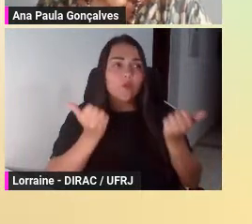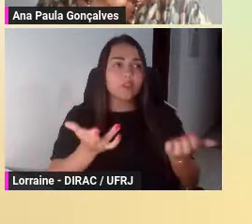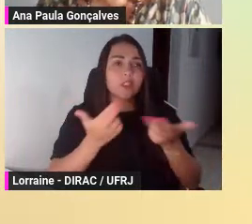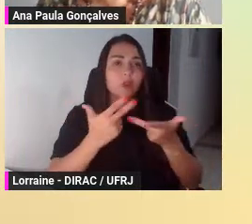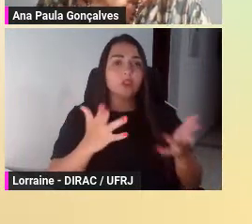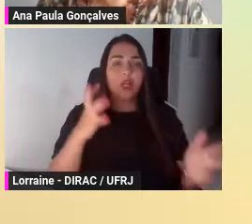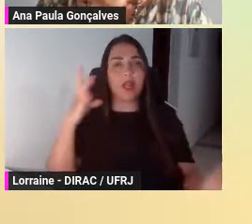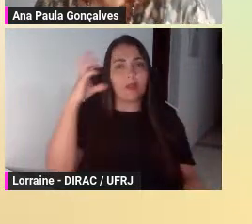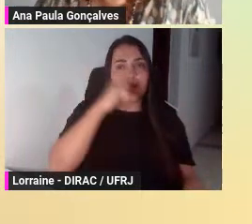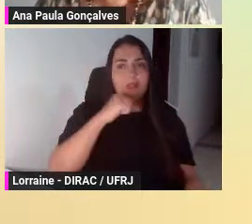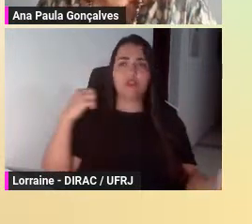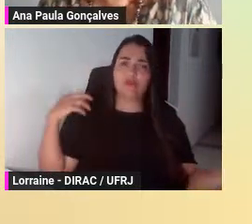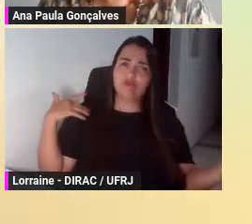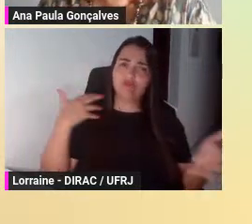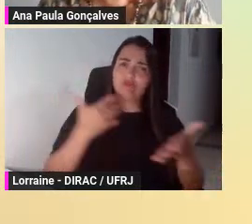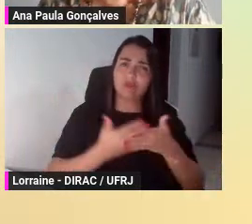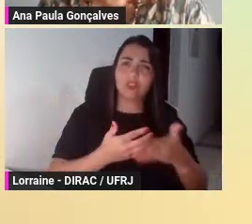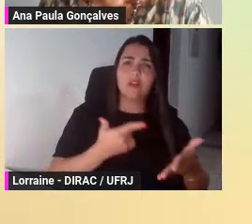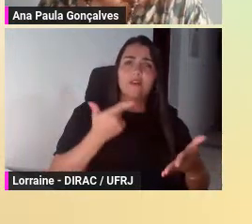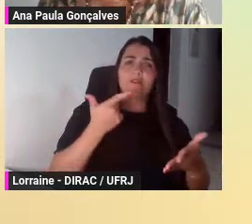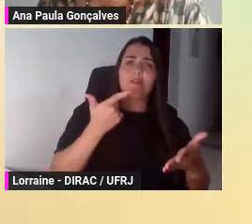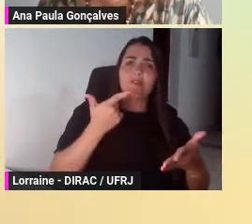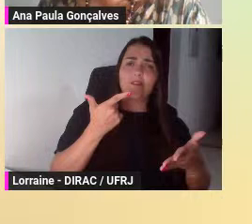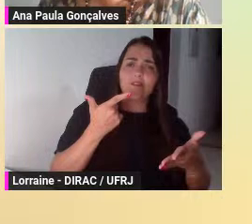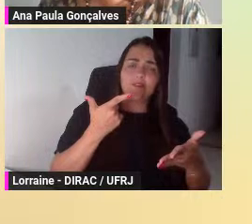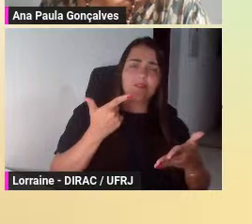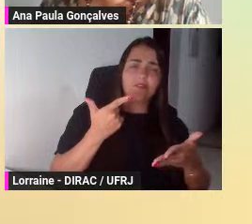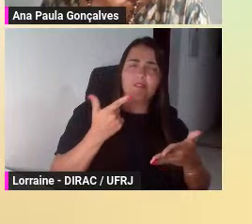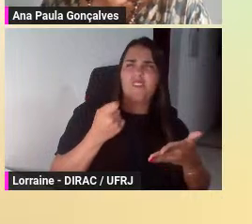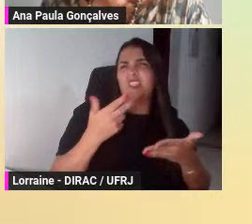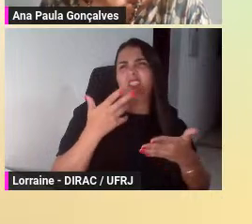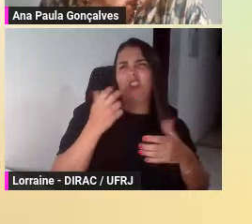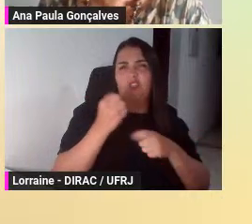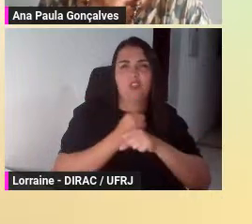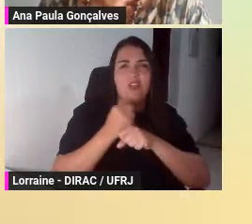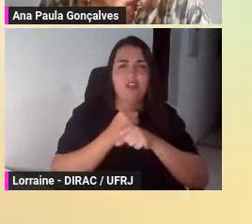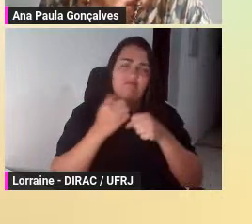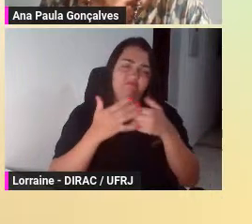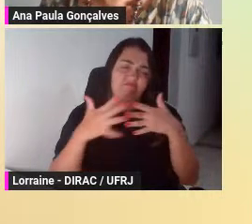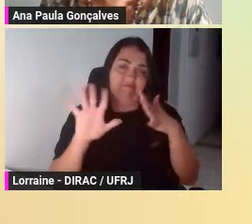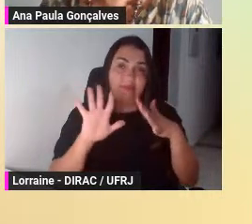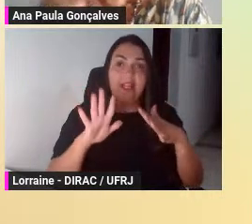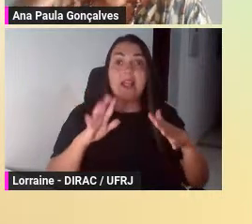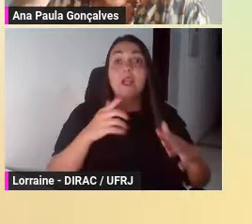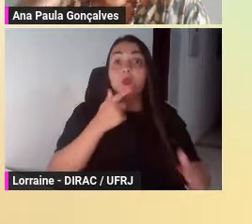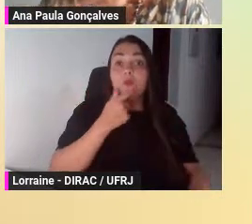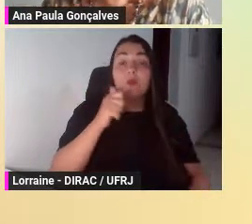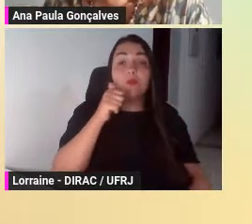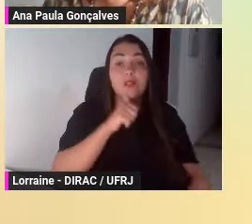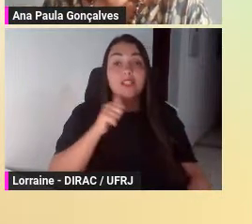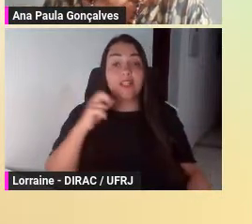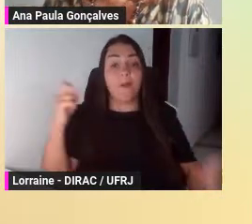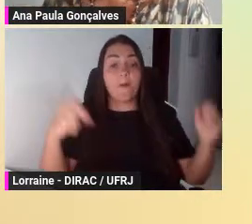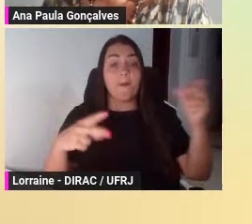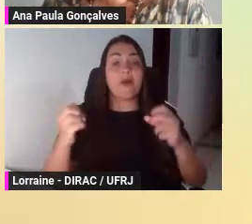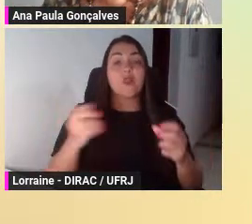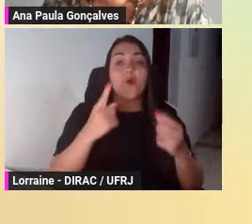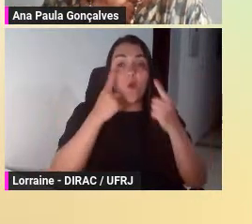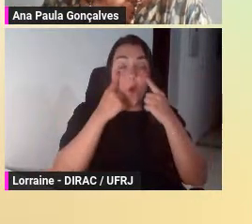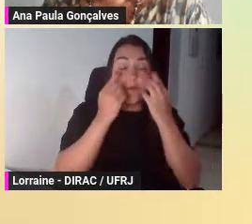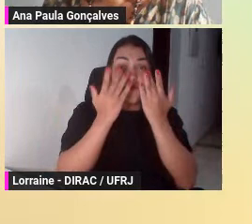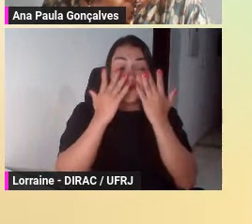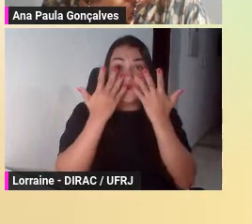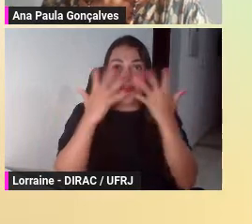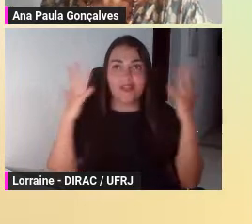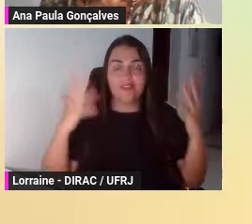longo desses 20 e poucos aninhos de sala de aula com esses meninos e meninas que estão chegando agora com o olhinho cheio de brilho, né? Pode